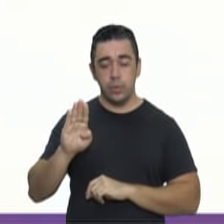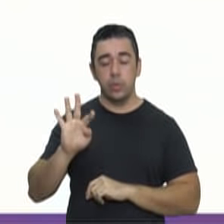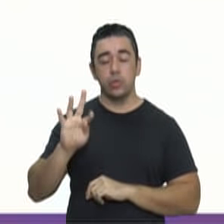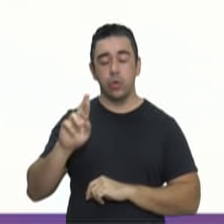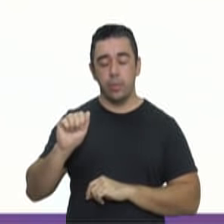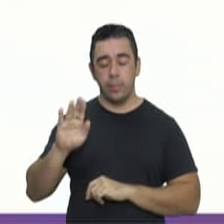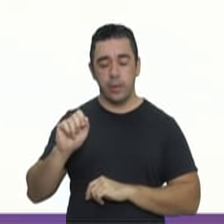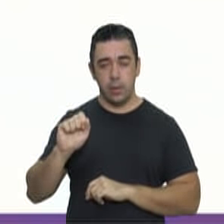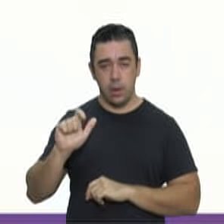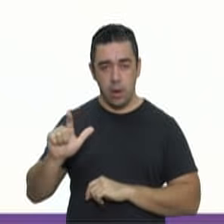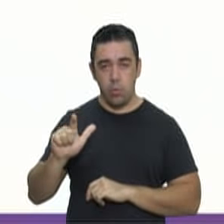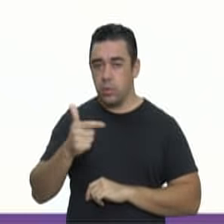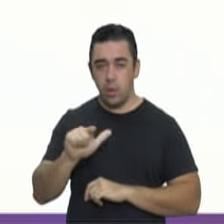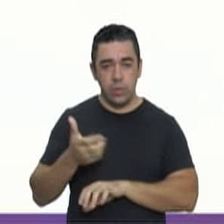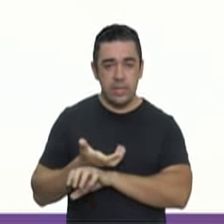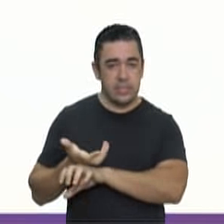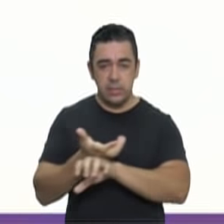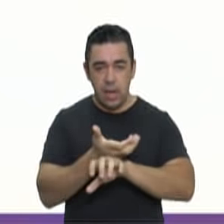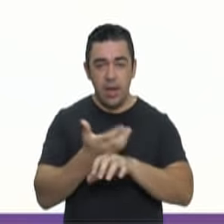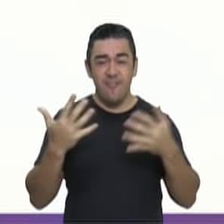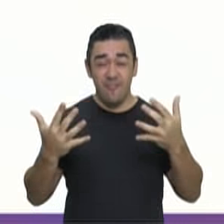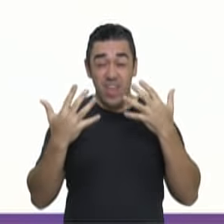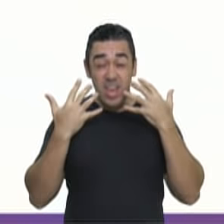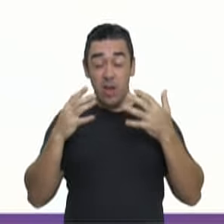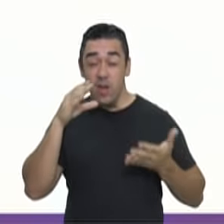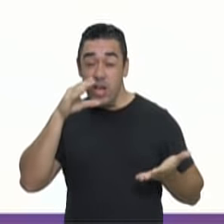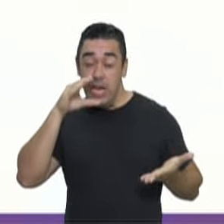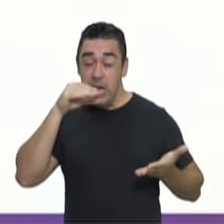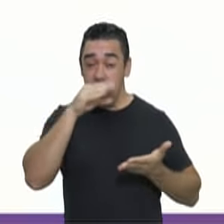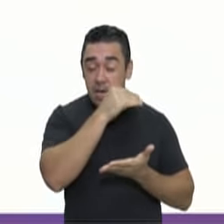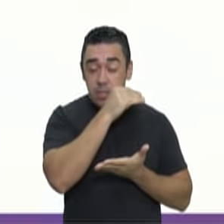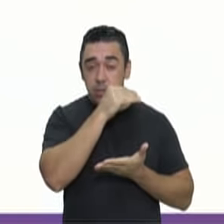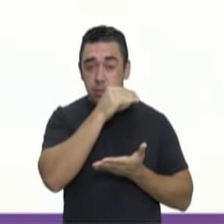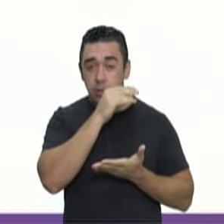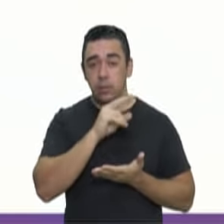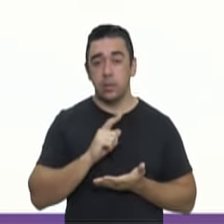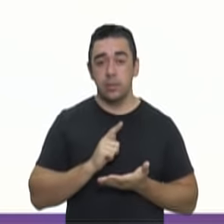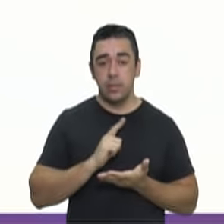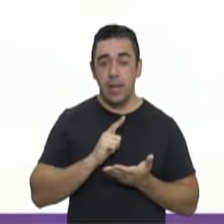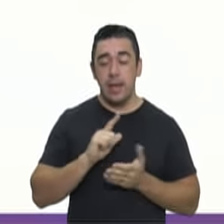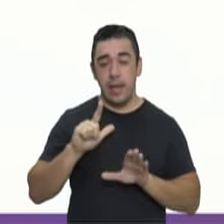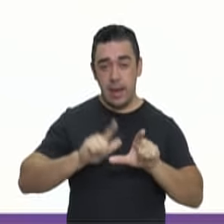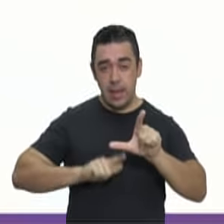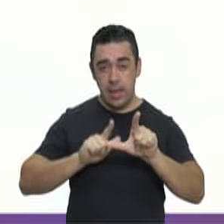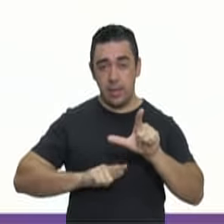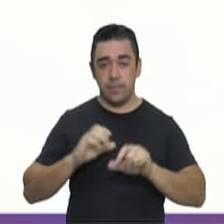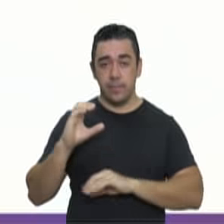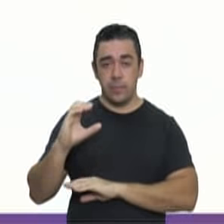sem estação seca e um verão quente, identificado por Köppen como